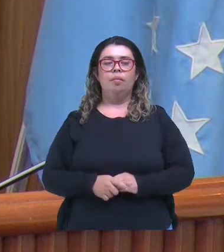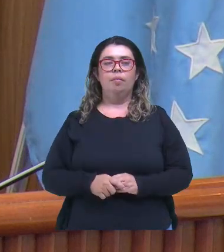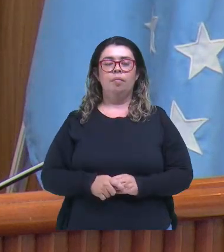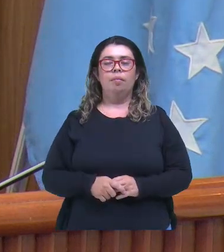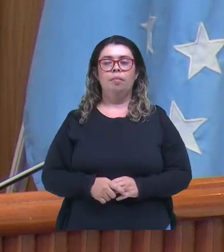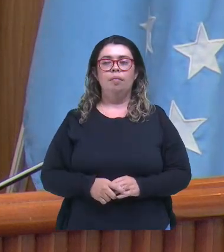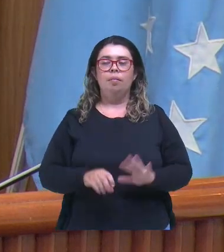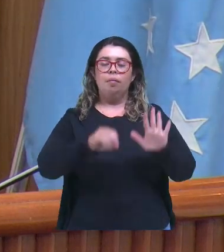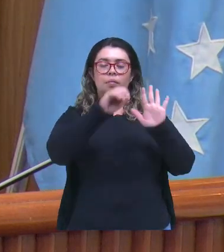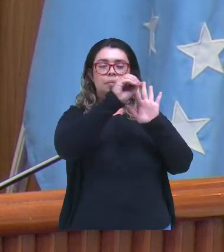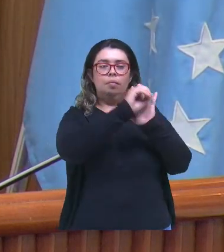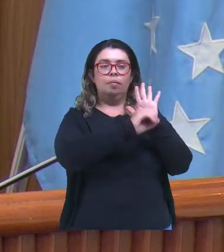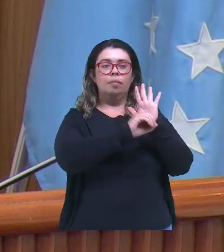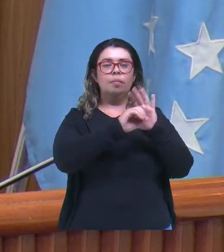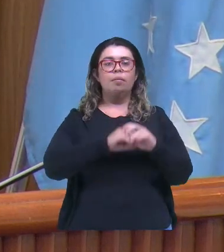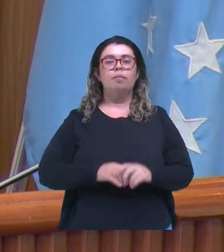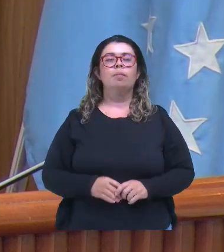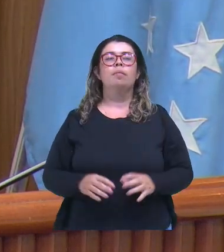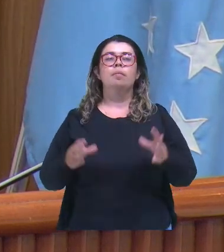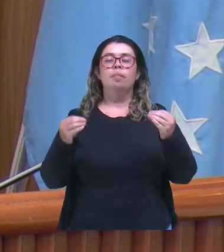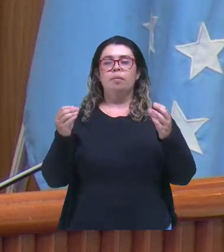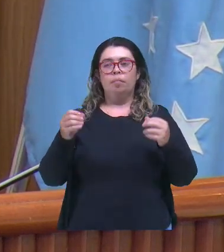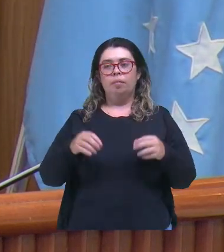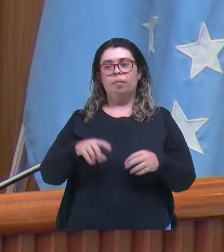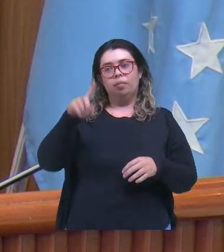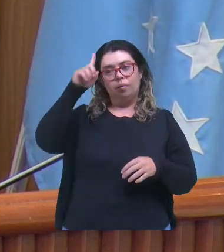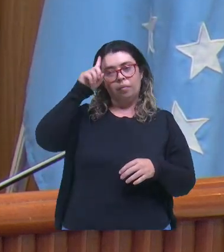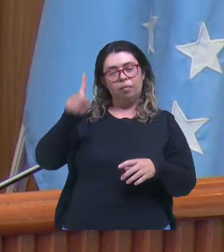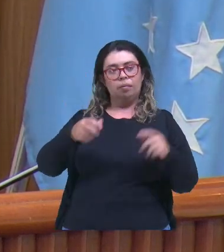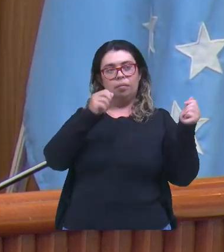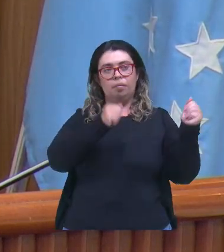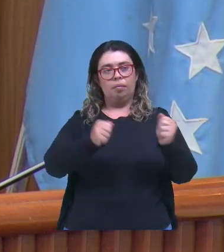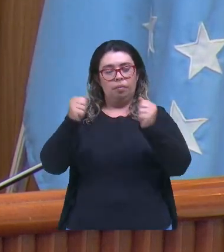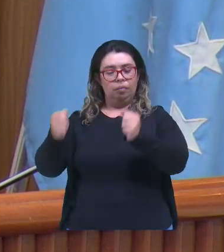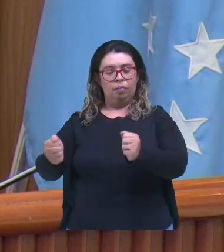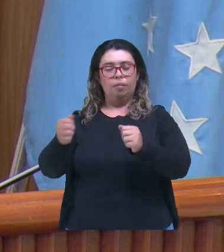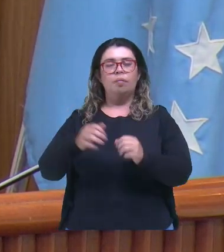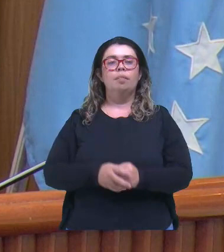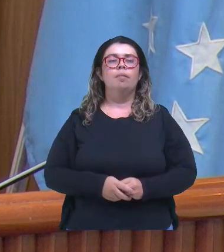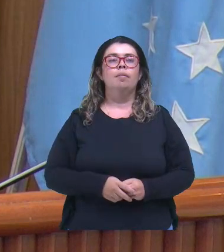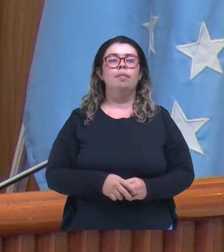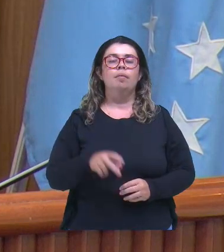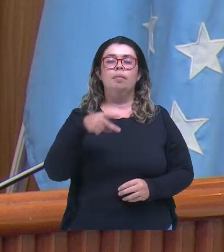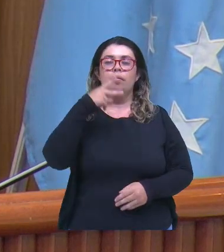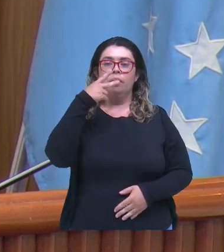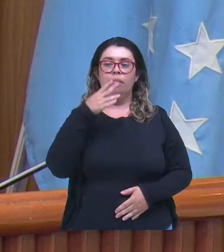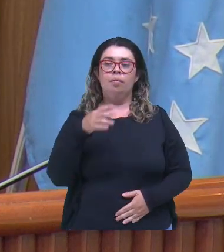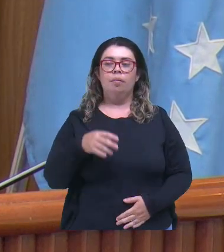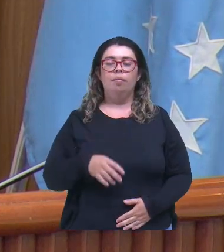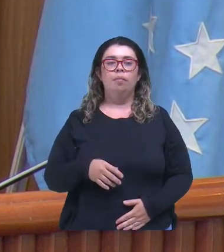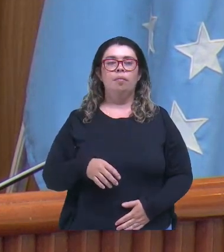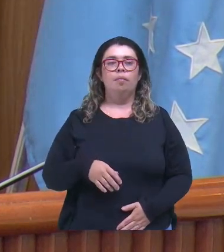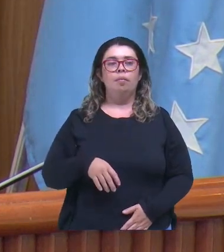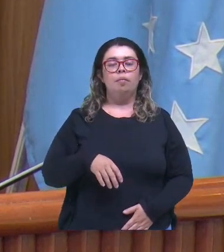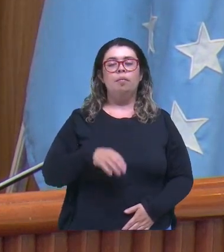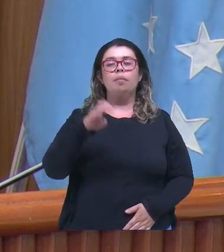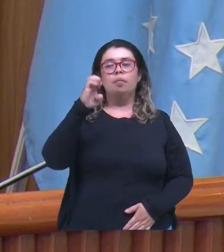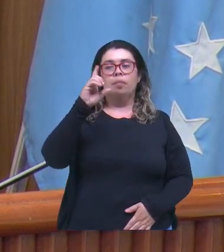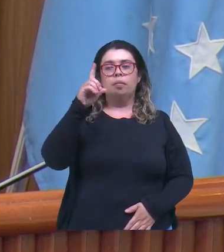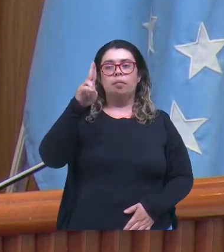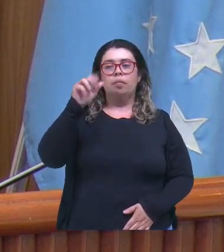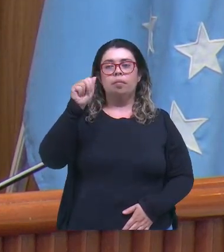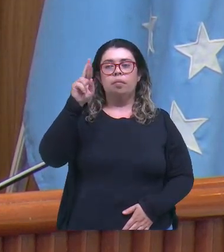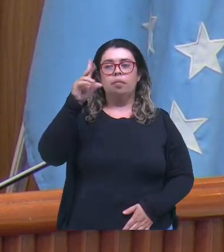através de ofícios, várias autoridades. Destaco entre elas, aqui nos chega em mãos, professor doutor Eduardo Augusto